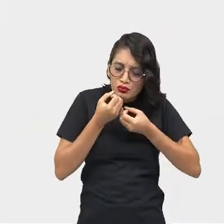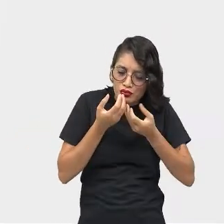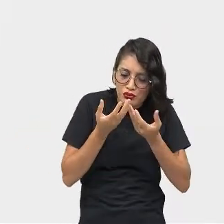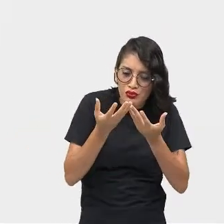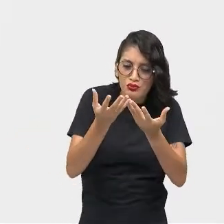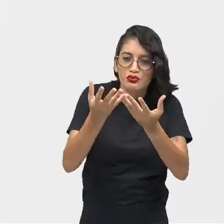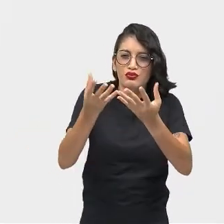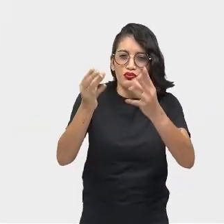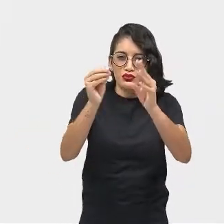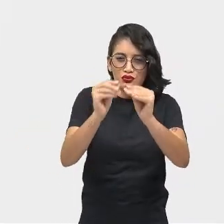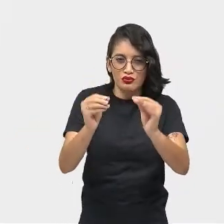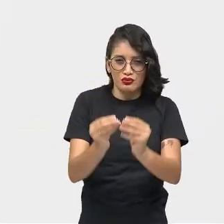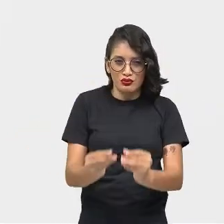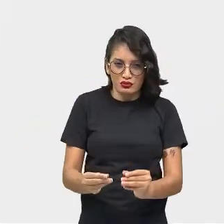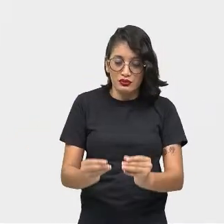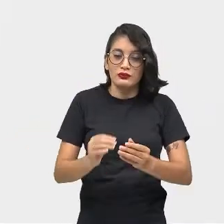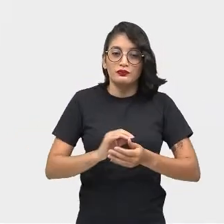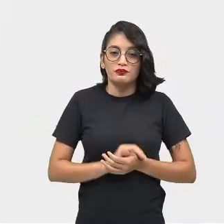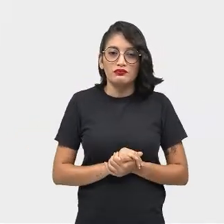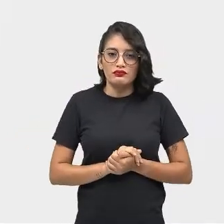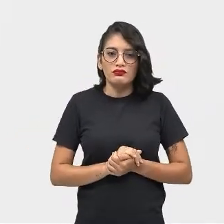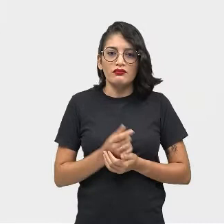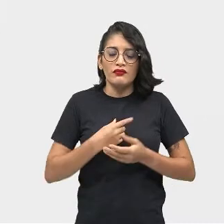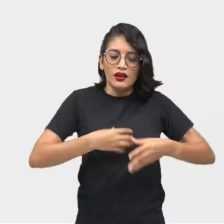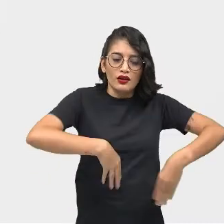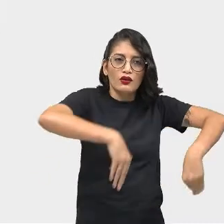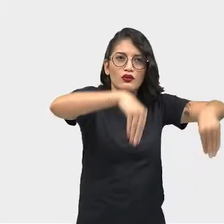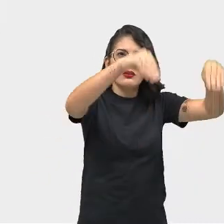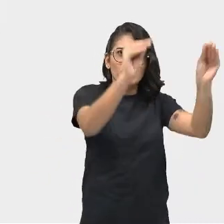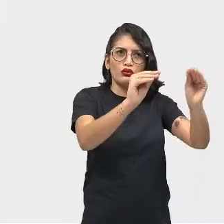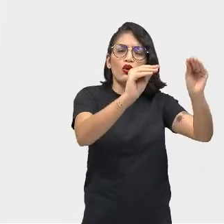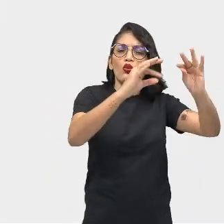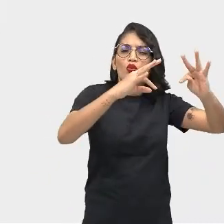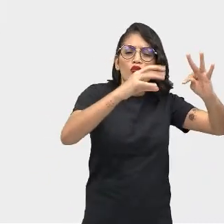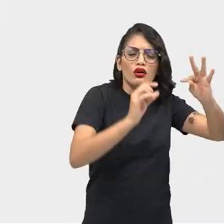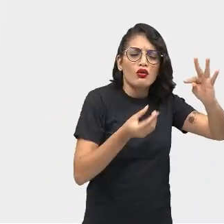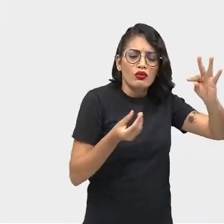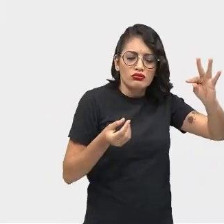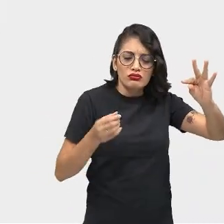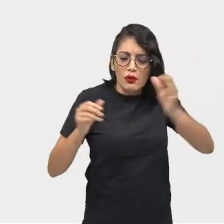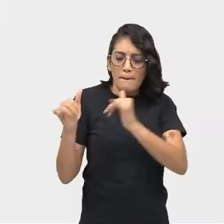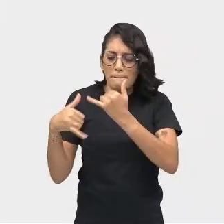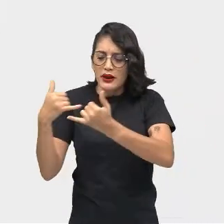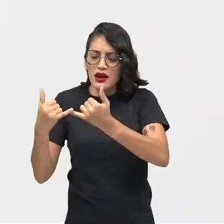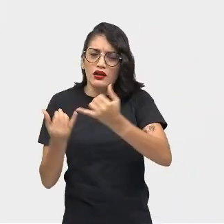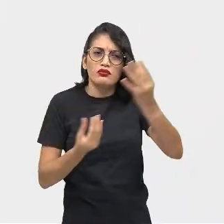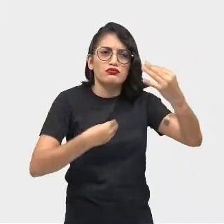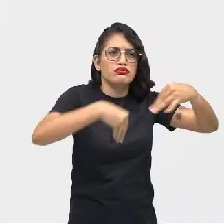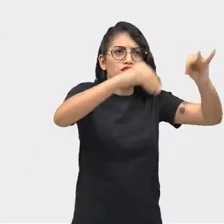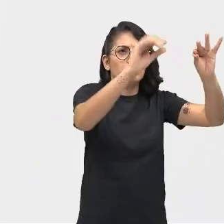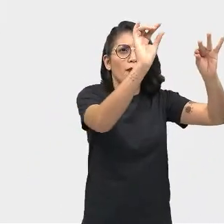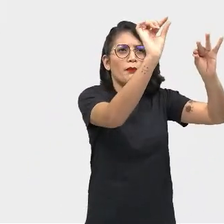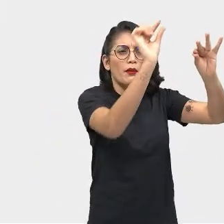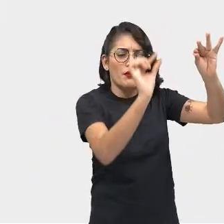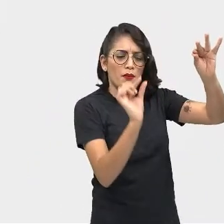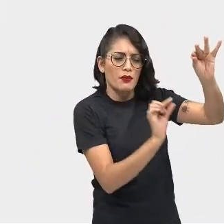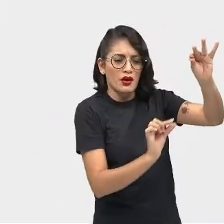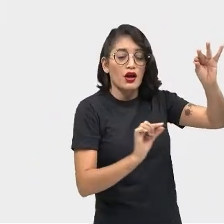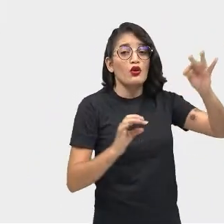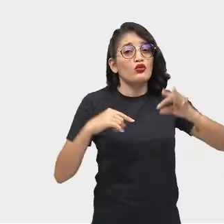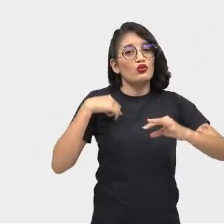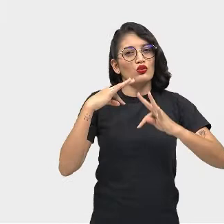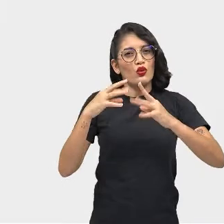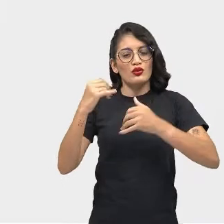na galharia torta todos os meus brinquedos de criança. Então, só retornando aqui,